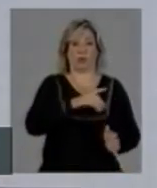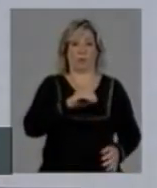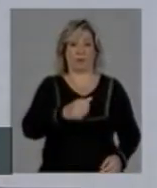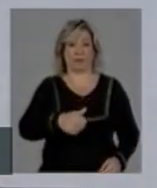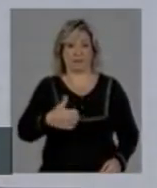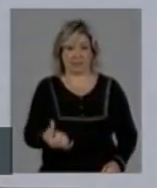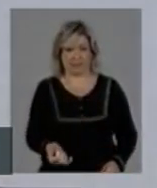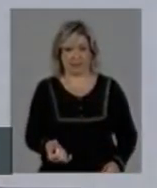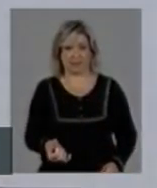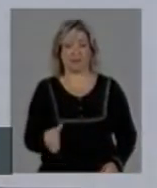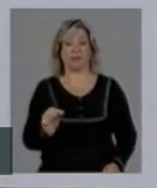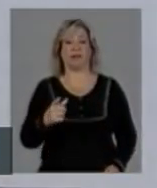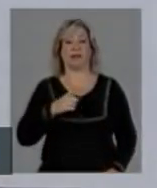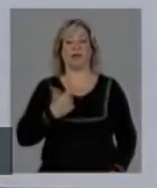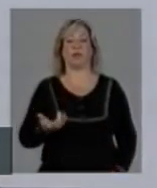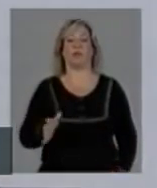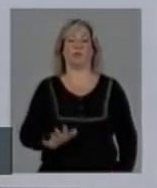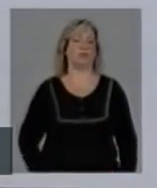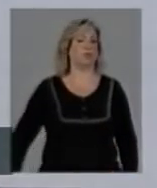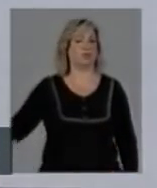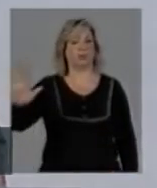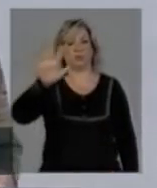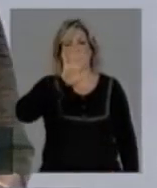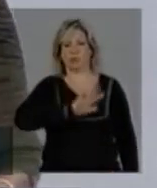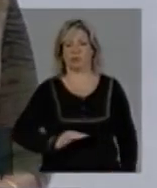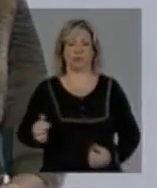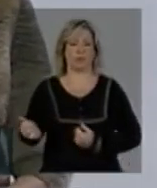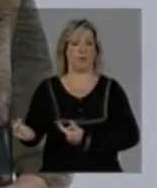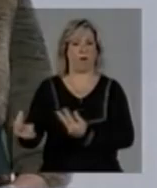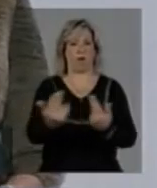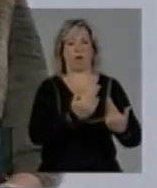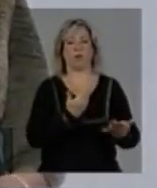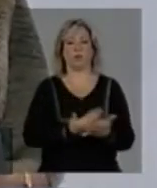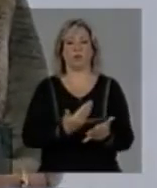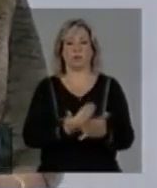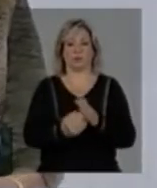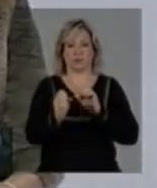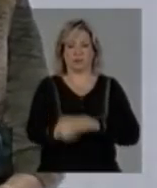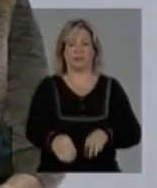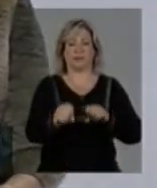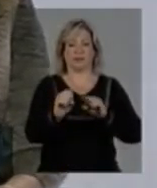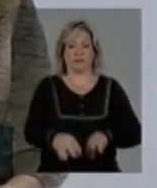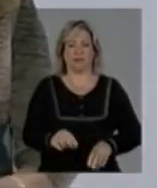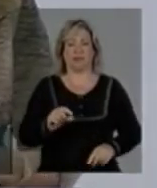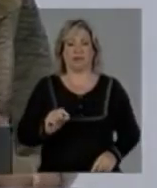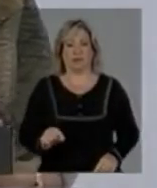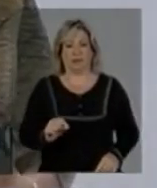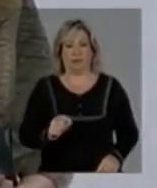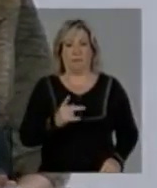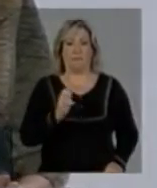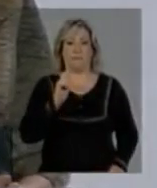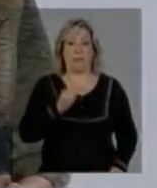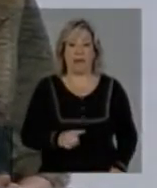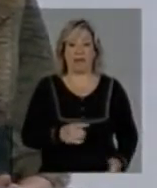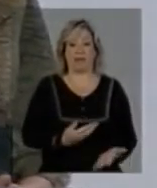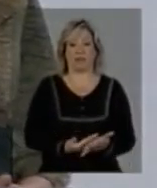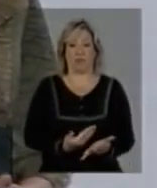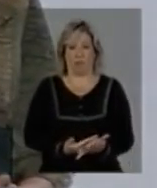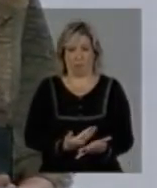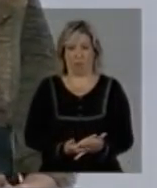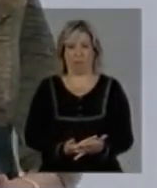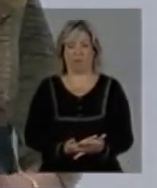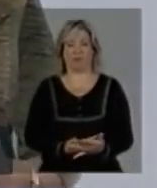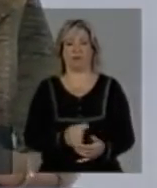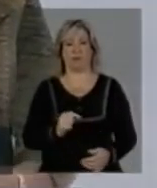da segregação e da discriminação. Por isso, fazer creches e cumprir